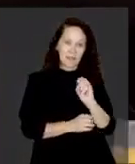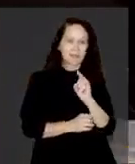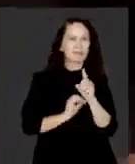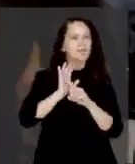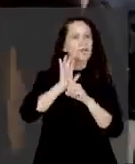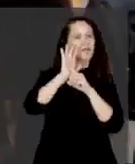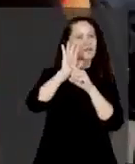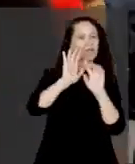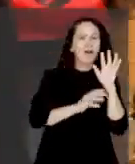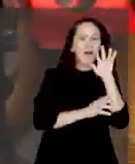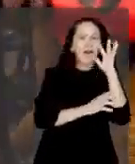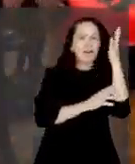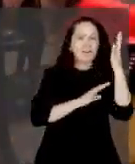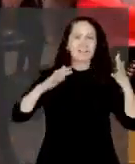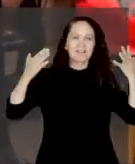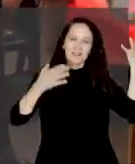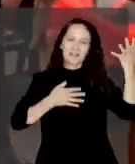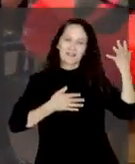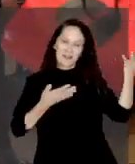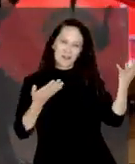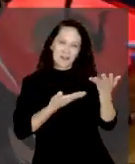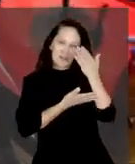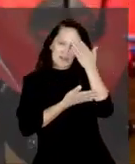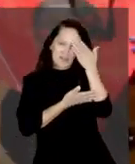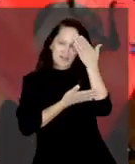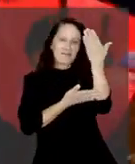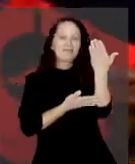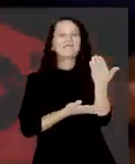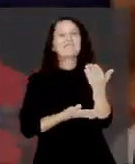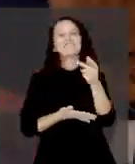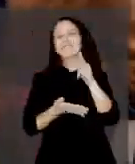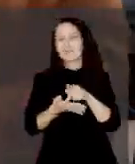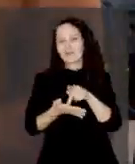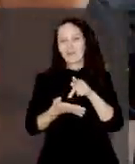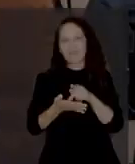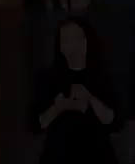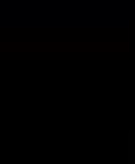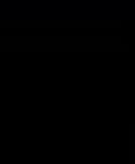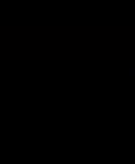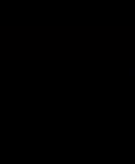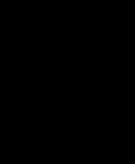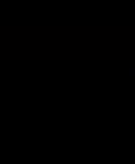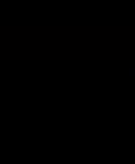retiradas agora, nesse momento, para que a gente possa então dar início.